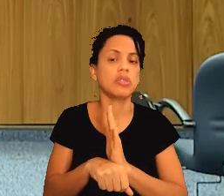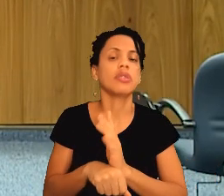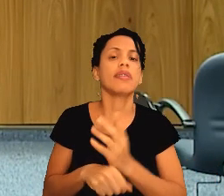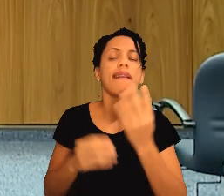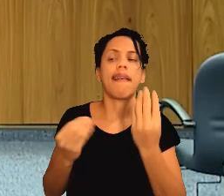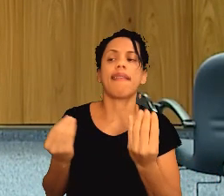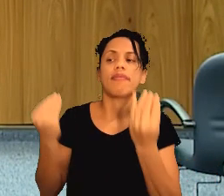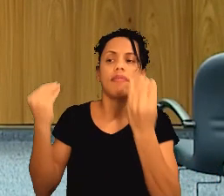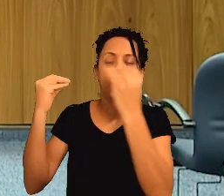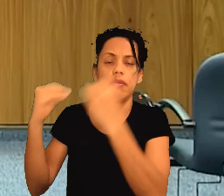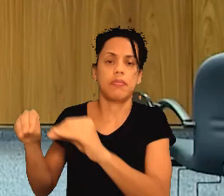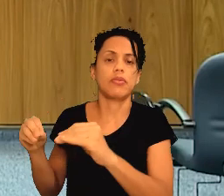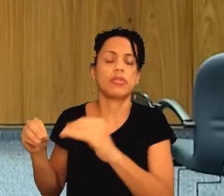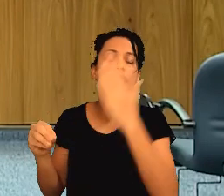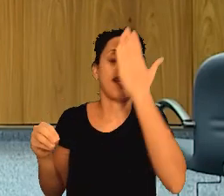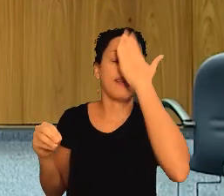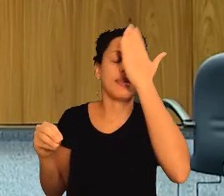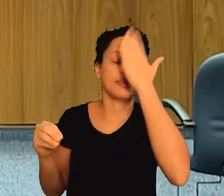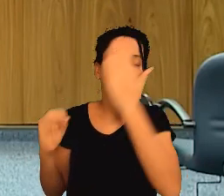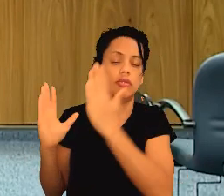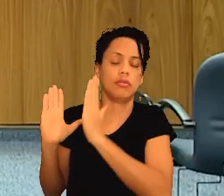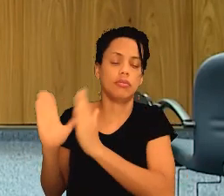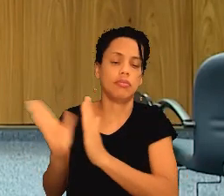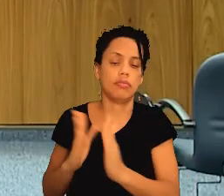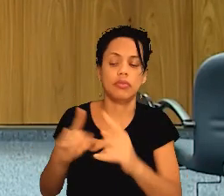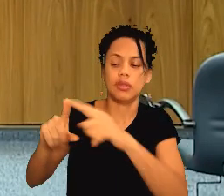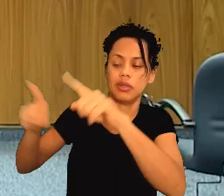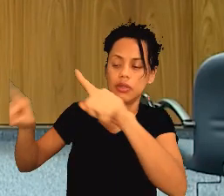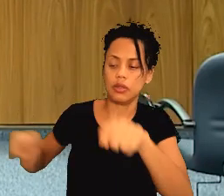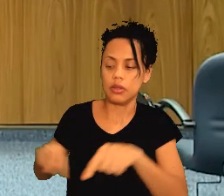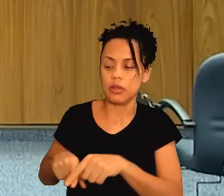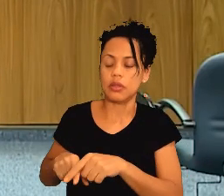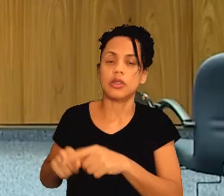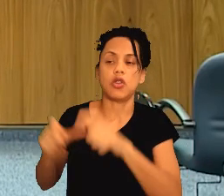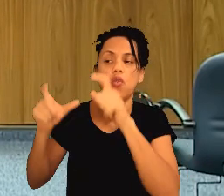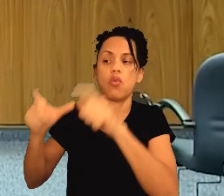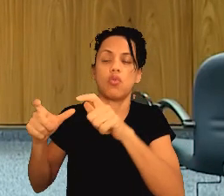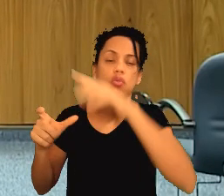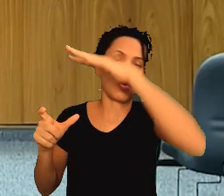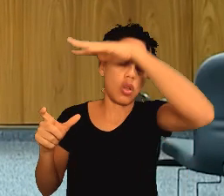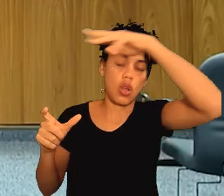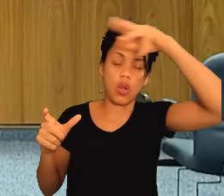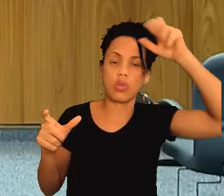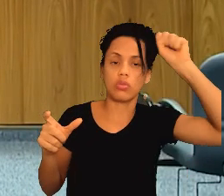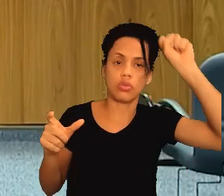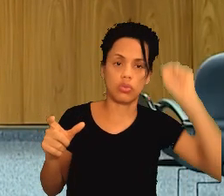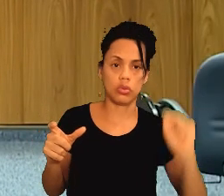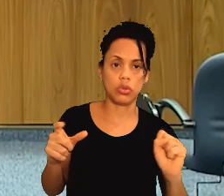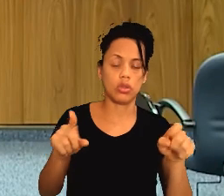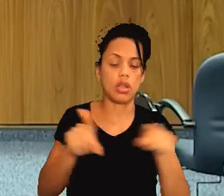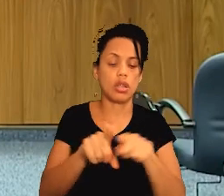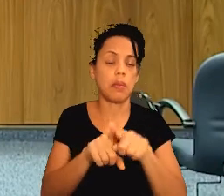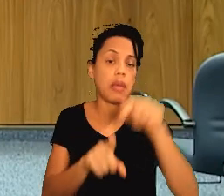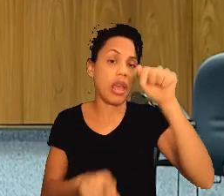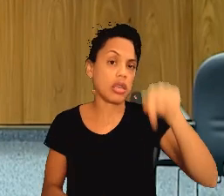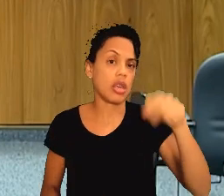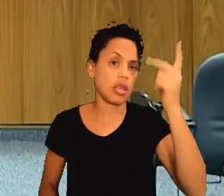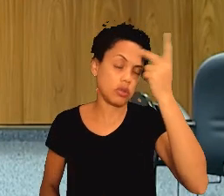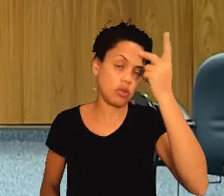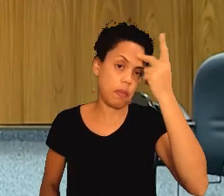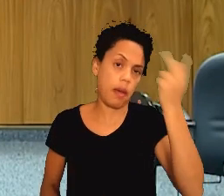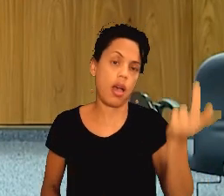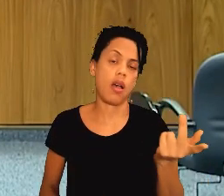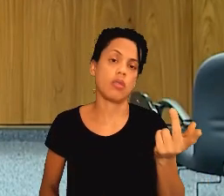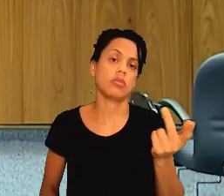medida que essa judicialização intensa dos processos de demarcação de terras em lugares como Mato Grosso do Sul, como aqui em São Paulo, o caso do